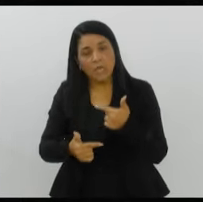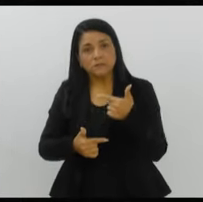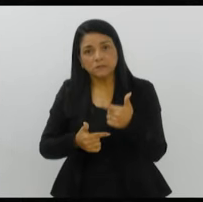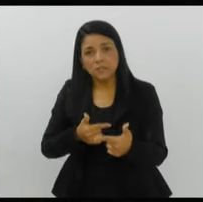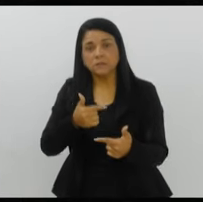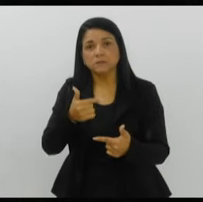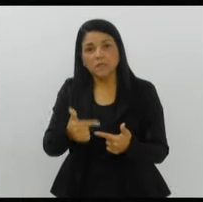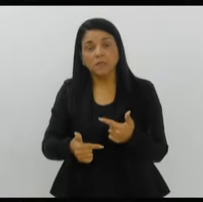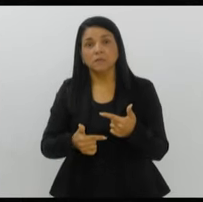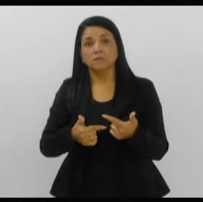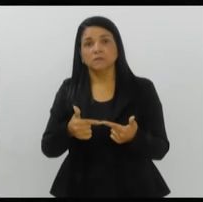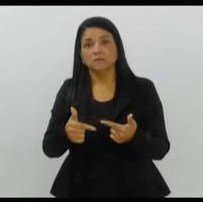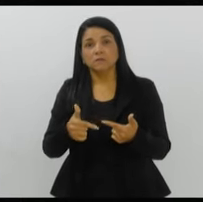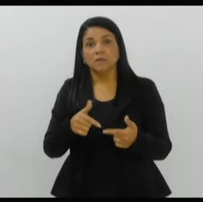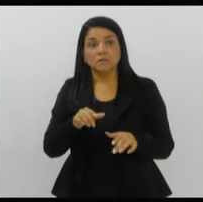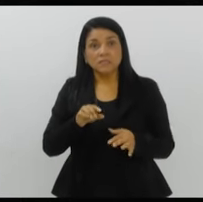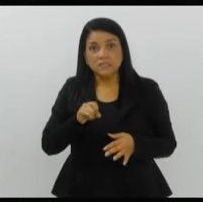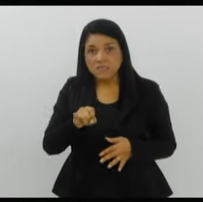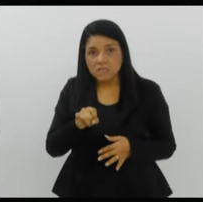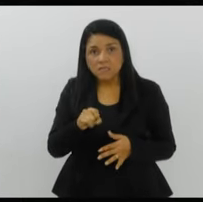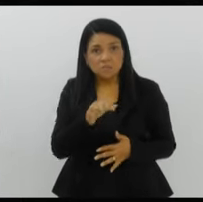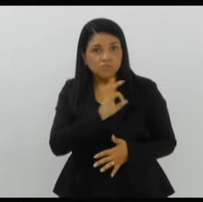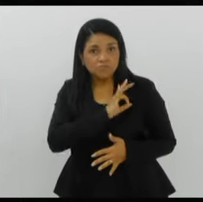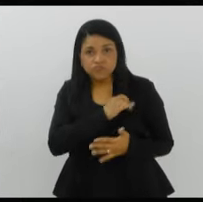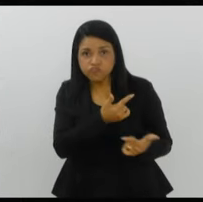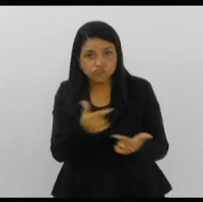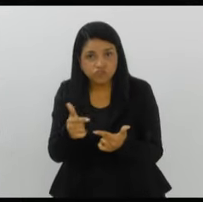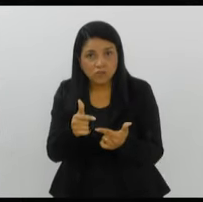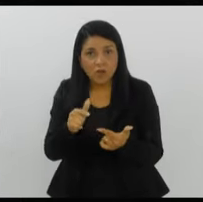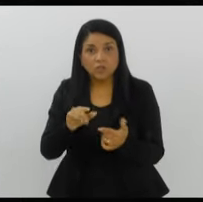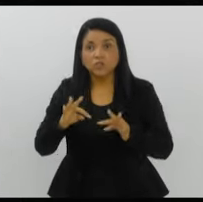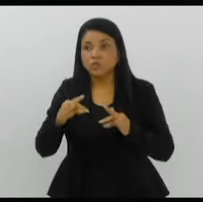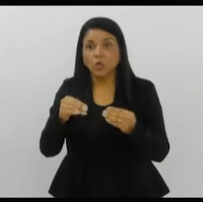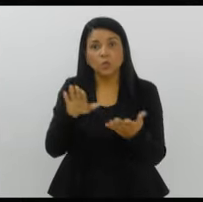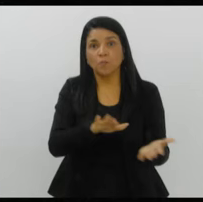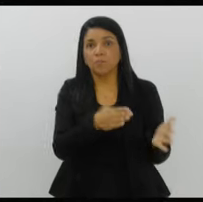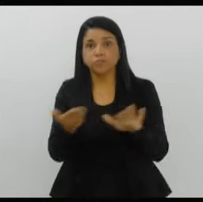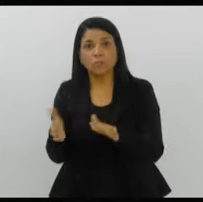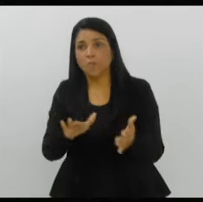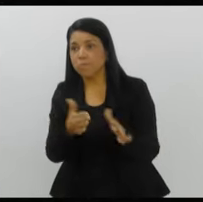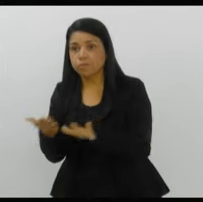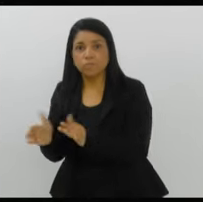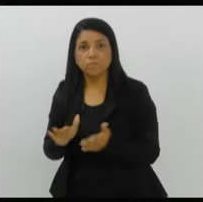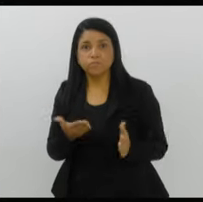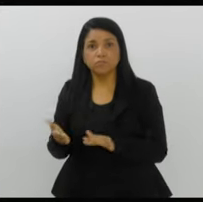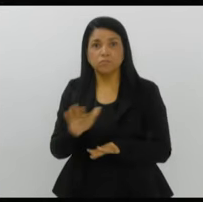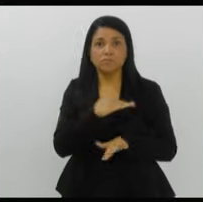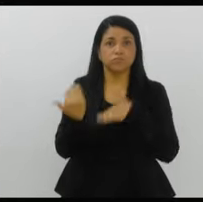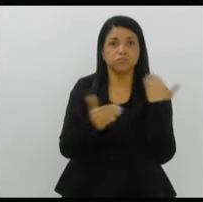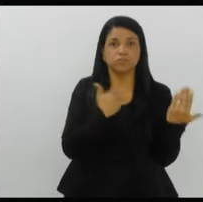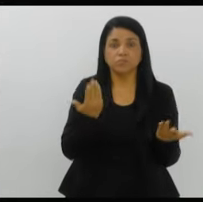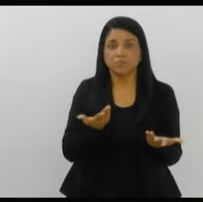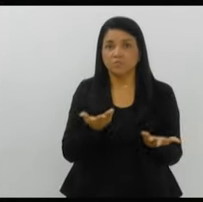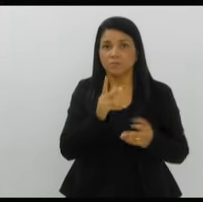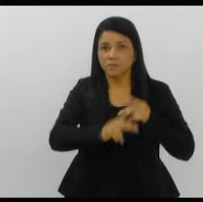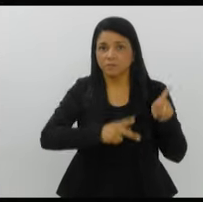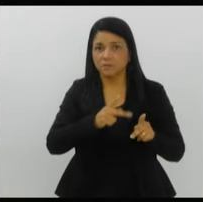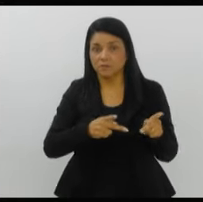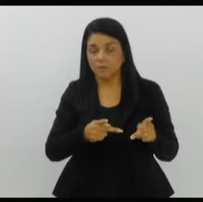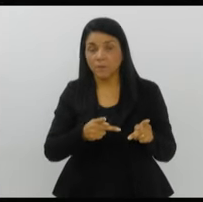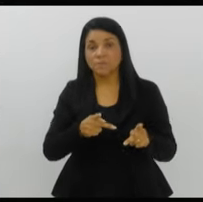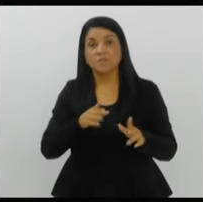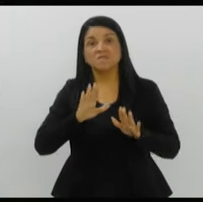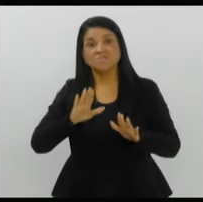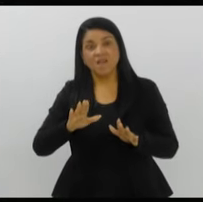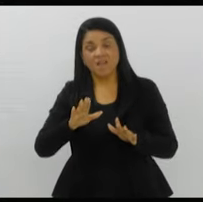Já estaríamos mortos. Morto, senhor presidente. Afogado. Mas se depender